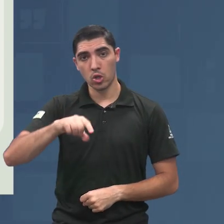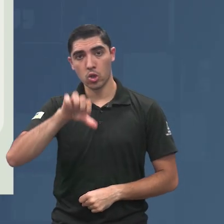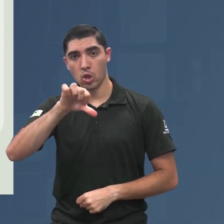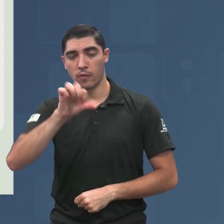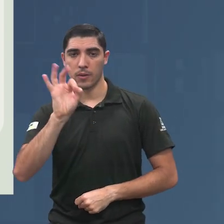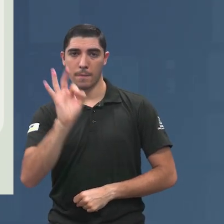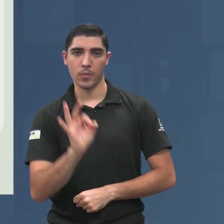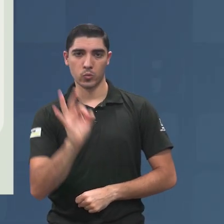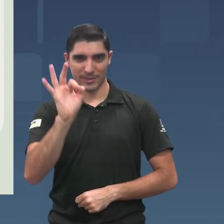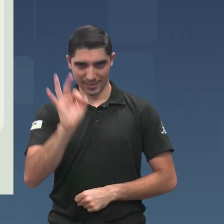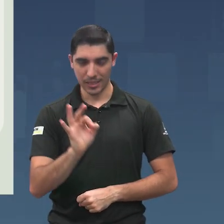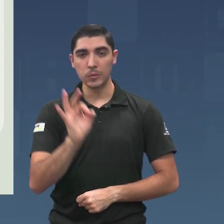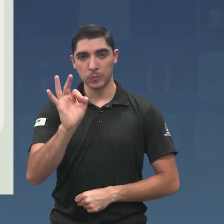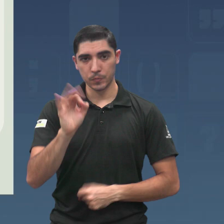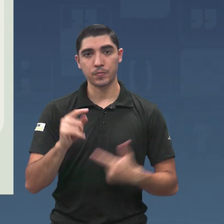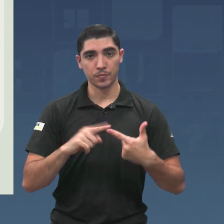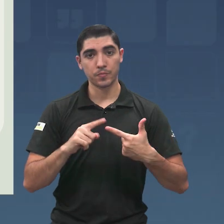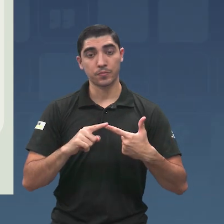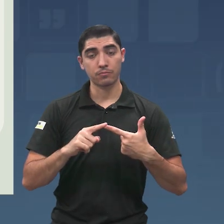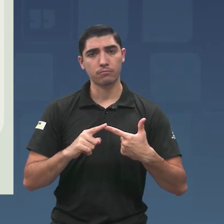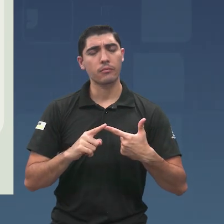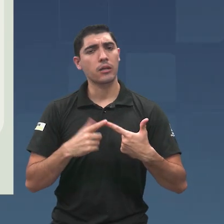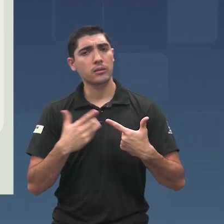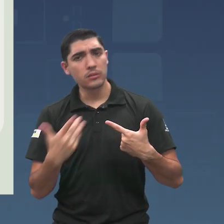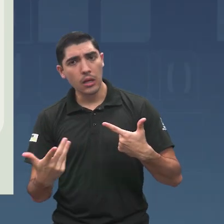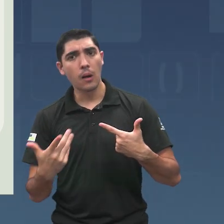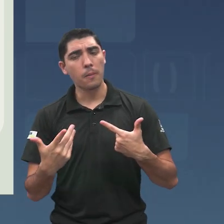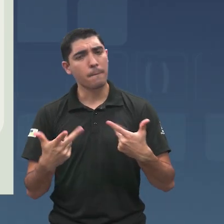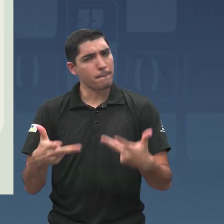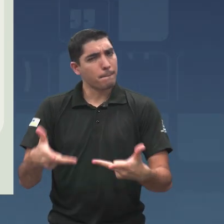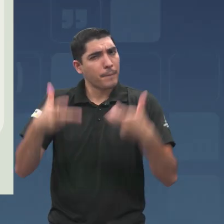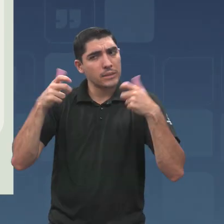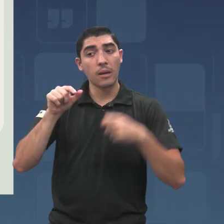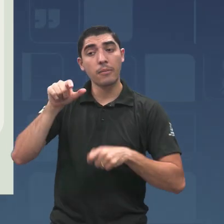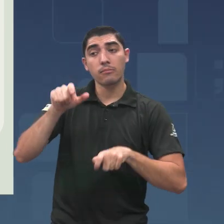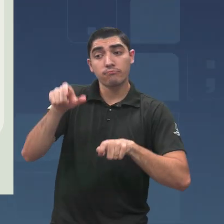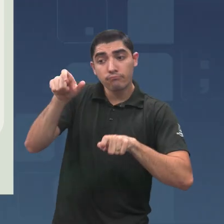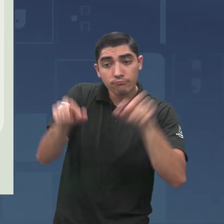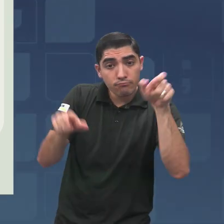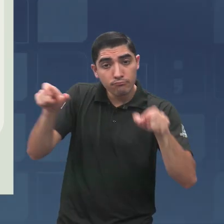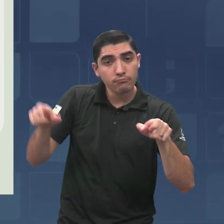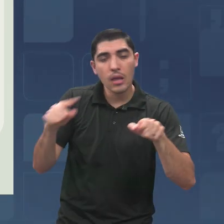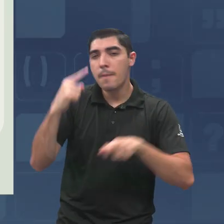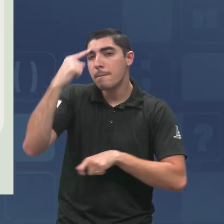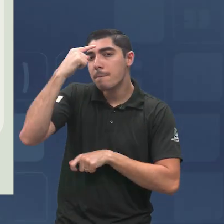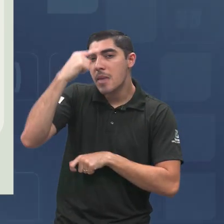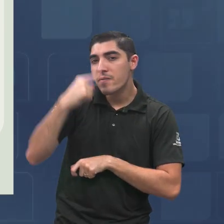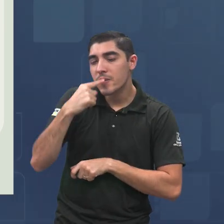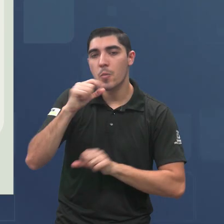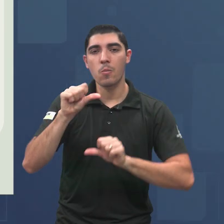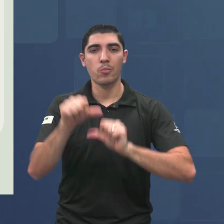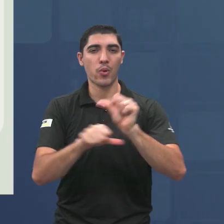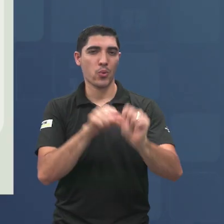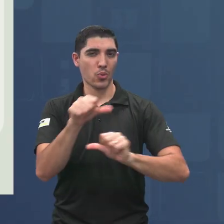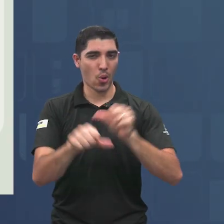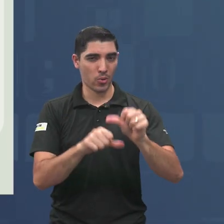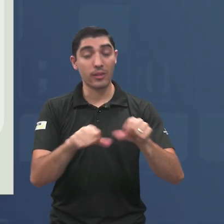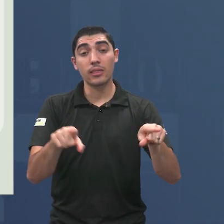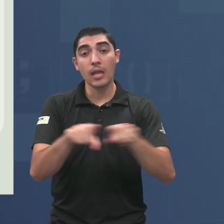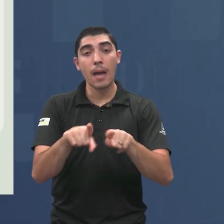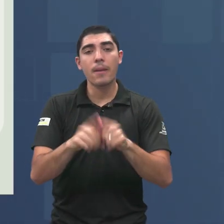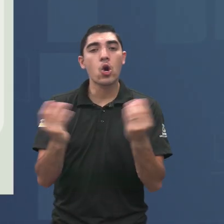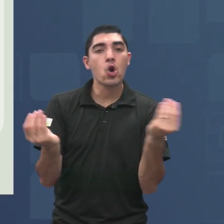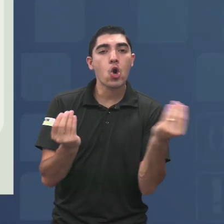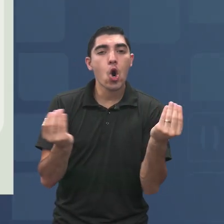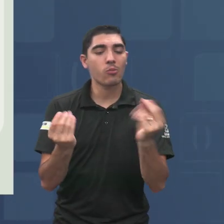29,9% em 2023. Isso mostra uma mudança no perfil das uniões e também na forma como